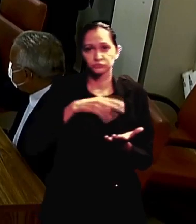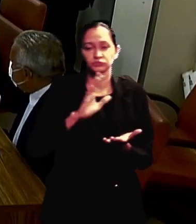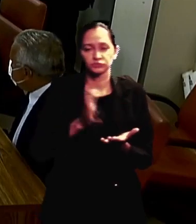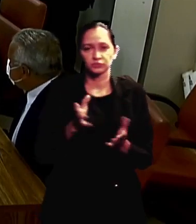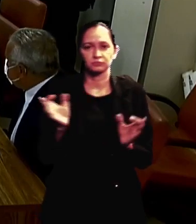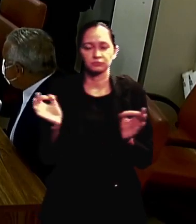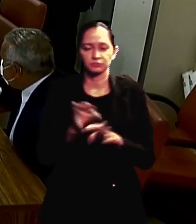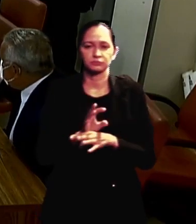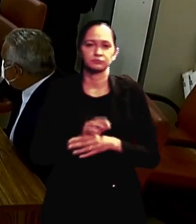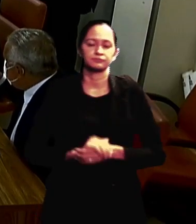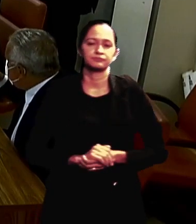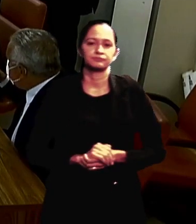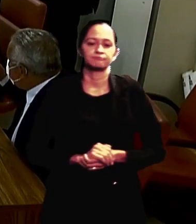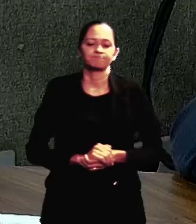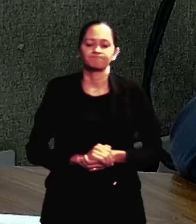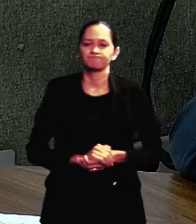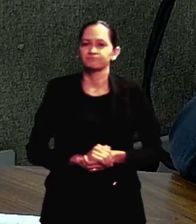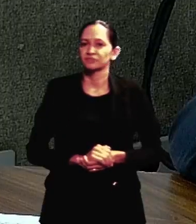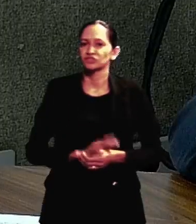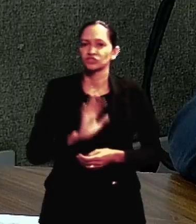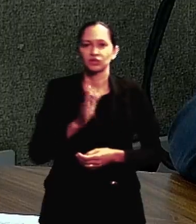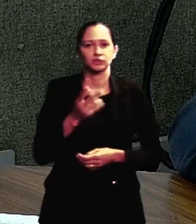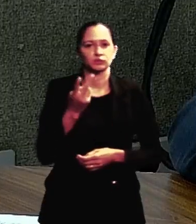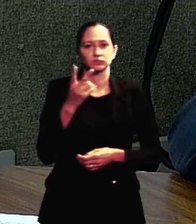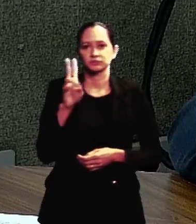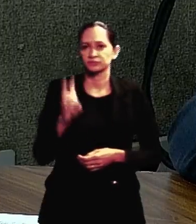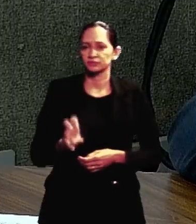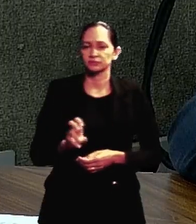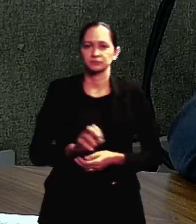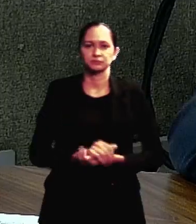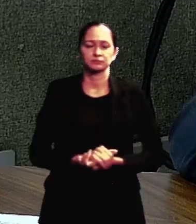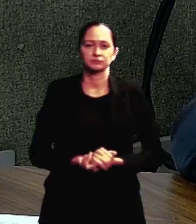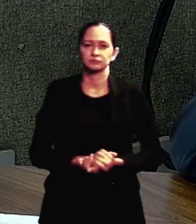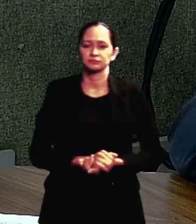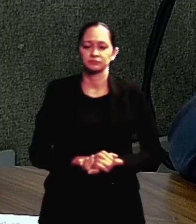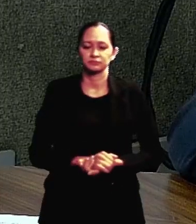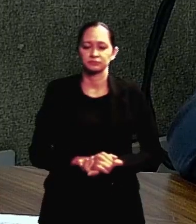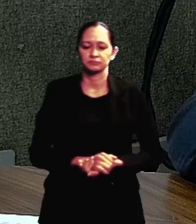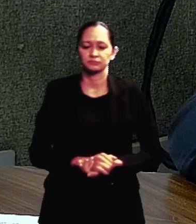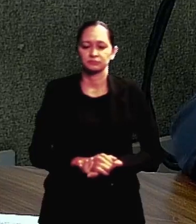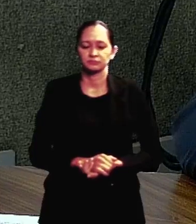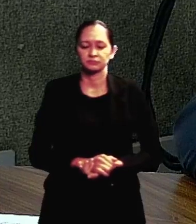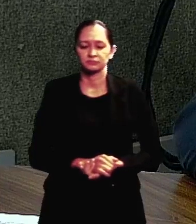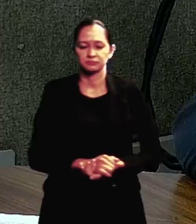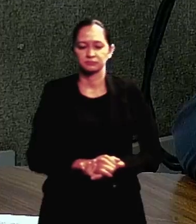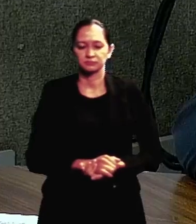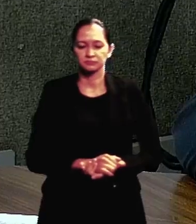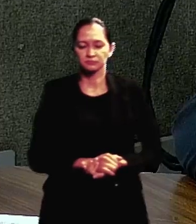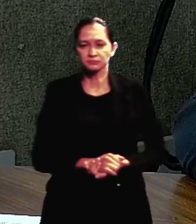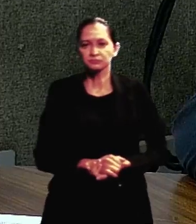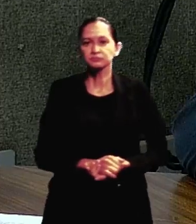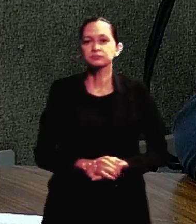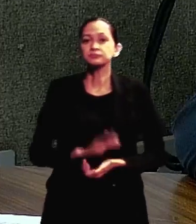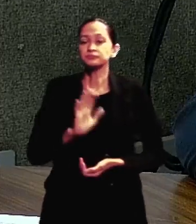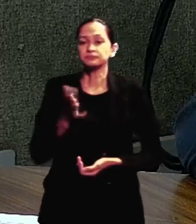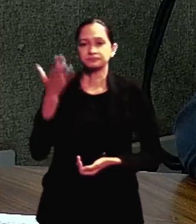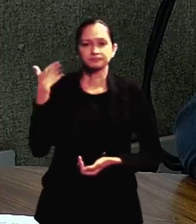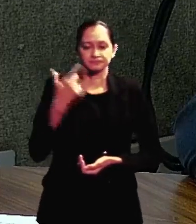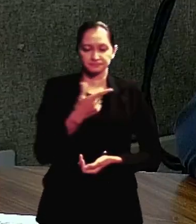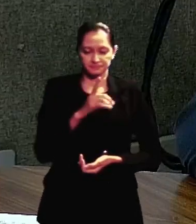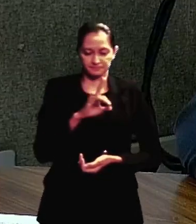projeto. Então, creio que não seria possível. Presidente, só um pedido. Só um pedido. Só existe um pedido aí. Nós tivemos um pedido no